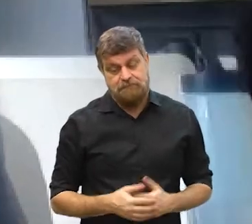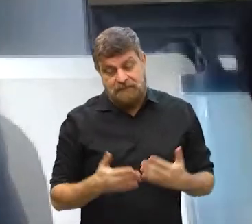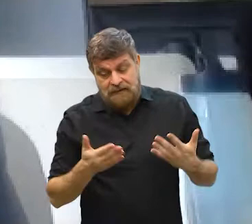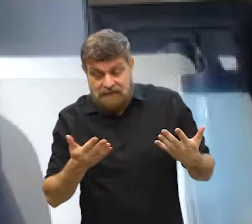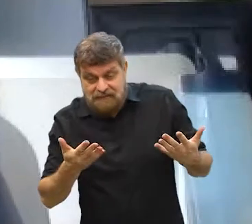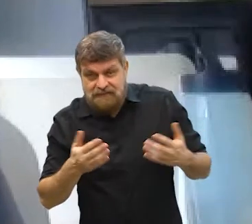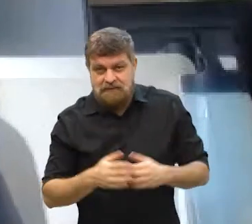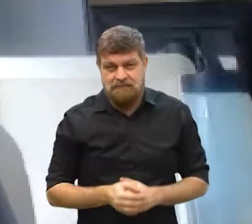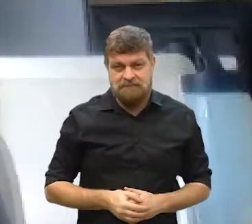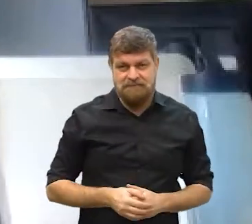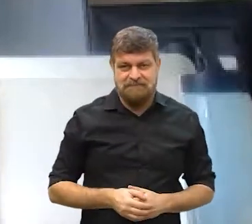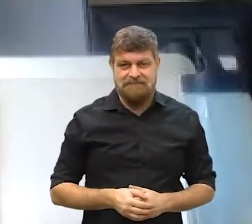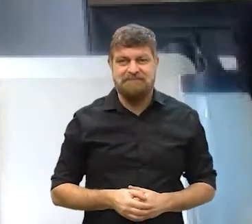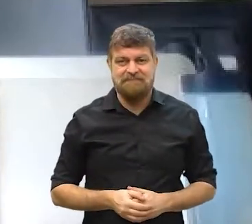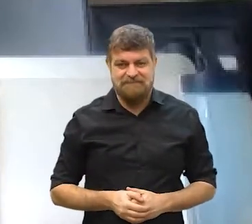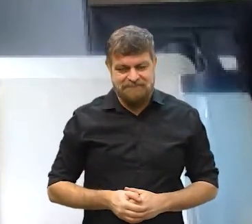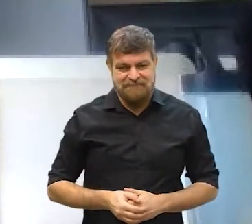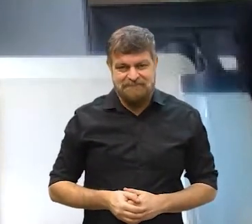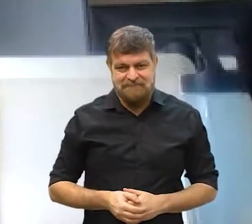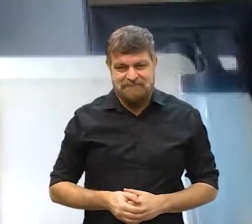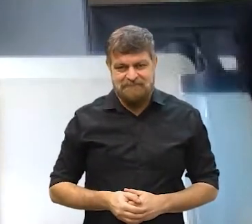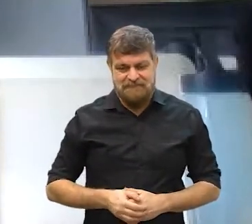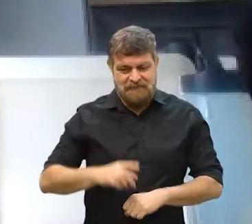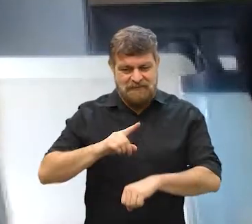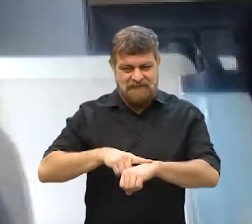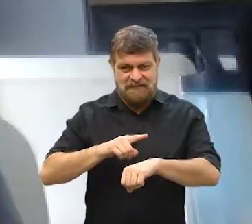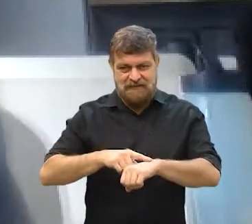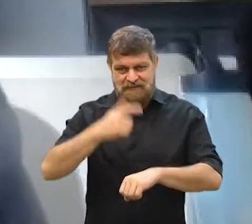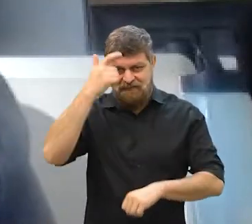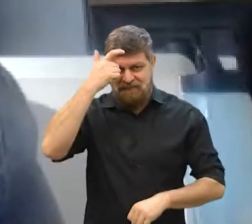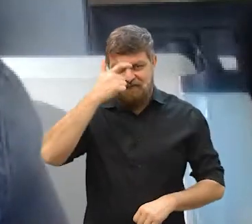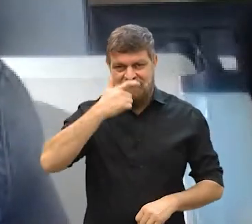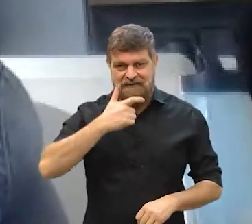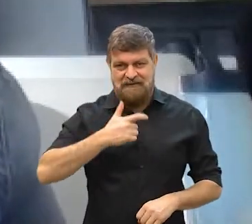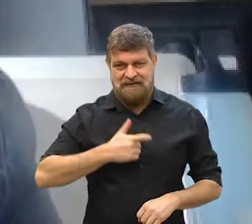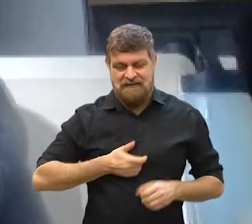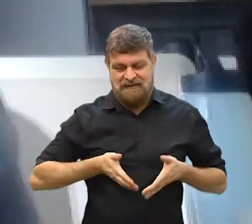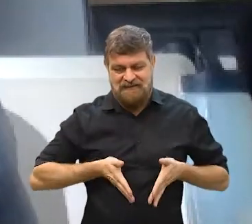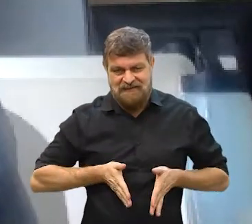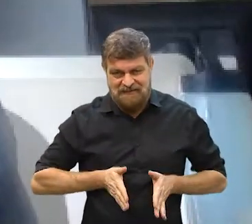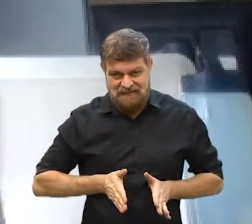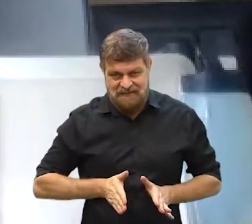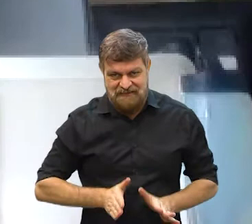Então, foi exatamente a época que eu nasci, né? Essa